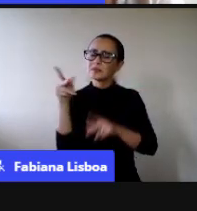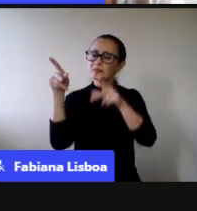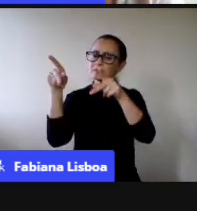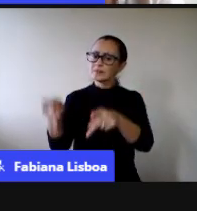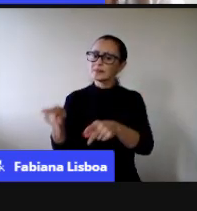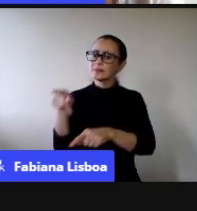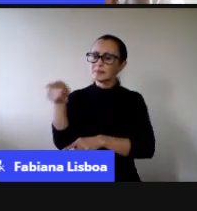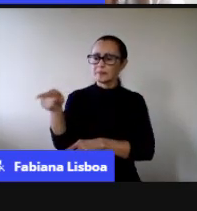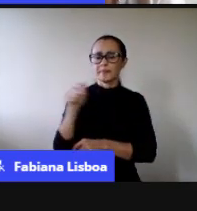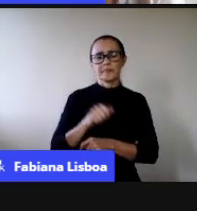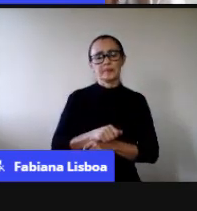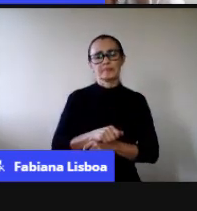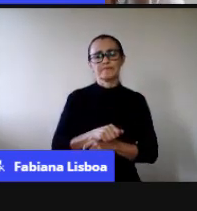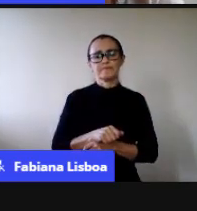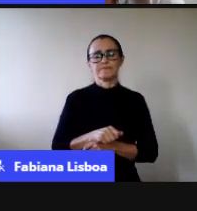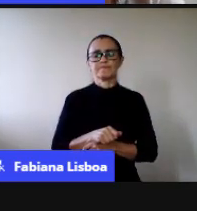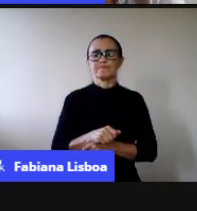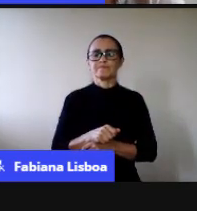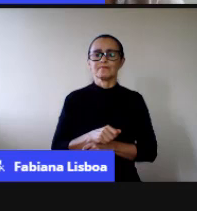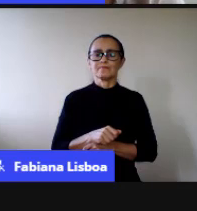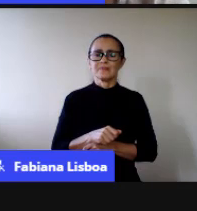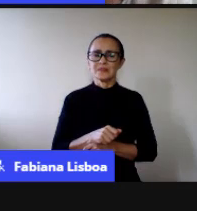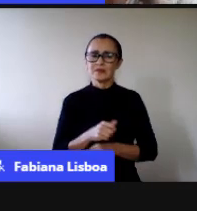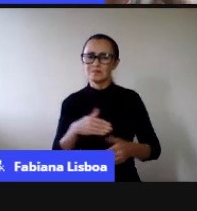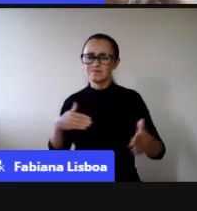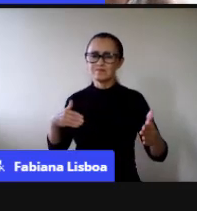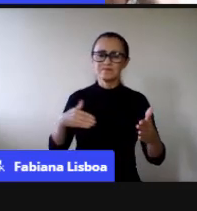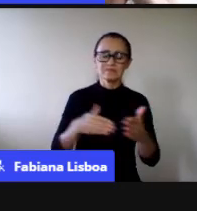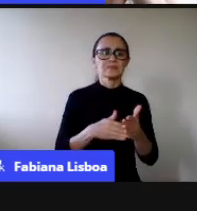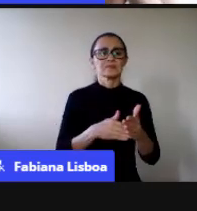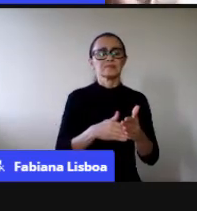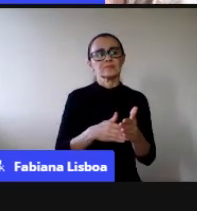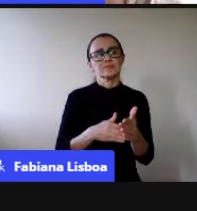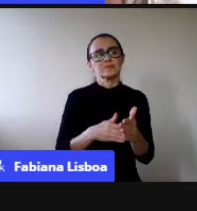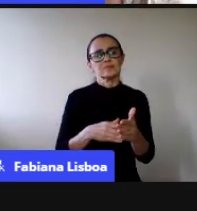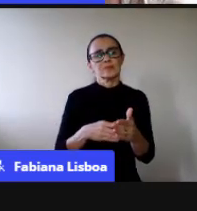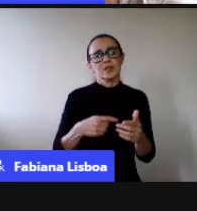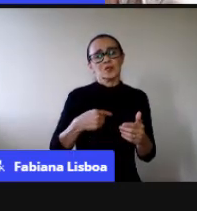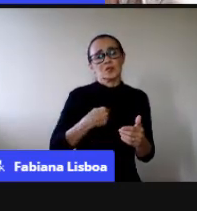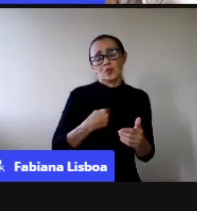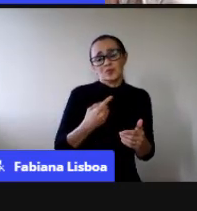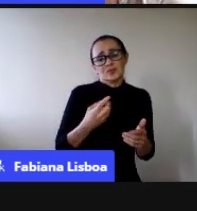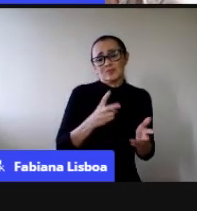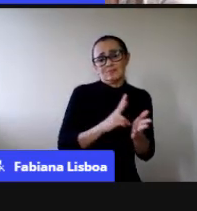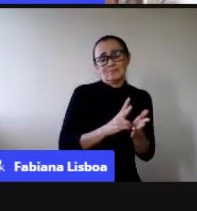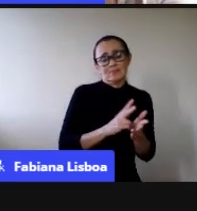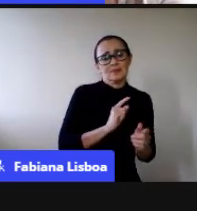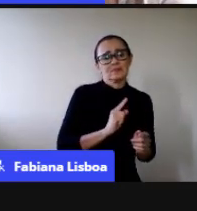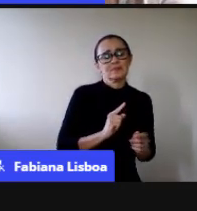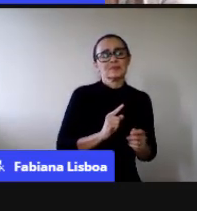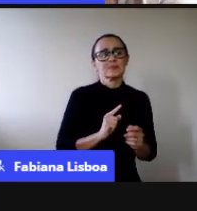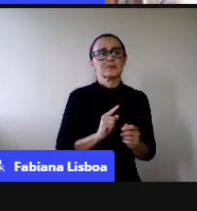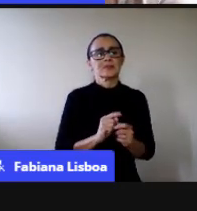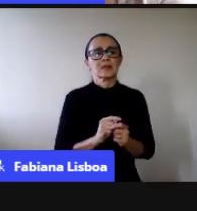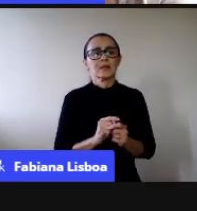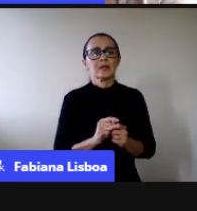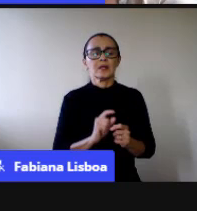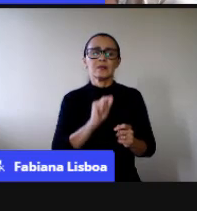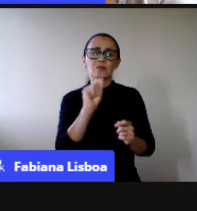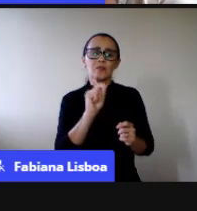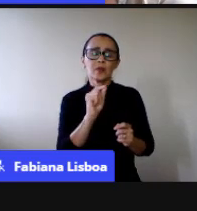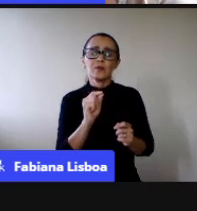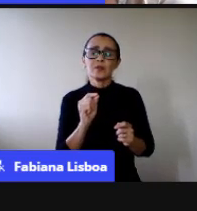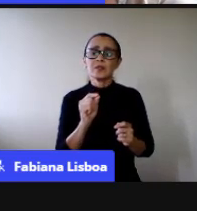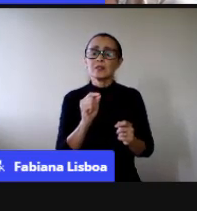E o maior desafio, o obstáculo que nós não indígenas temos para entender os povos indígenas não está naquilo que não